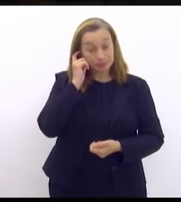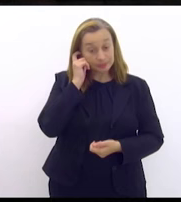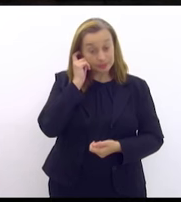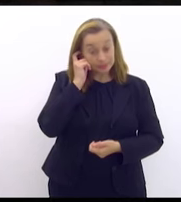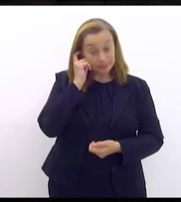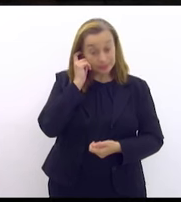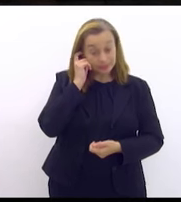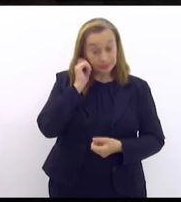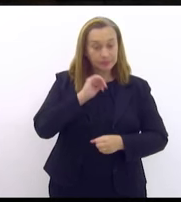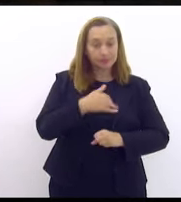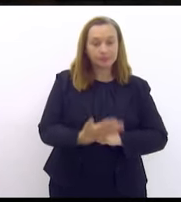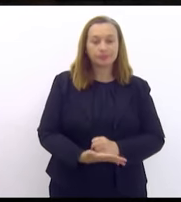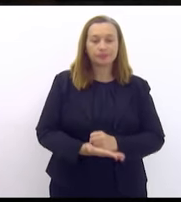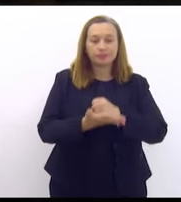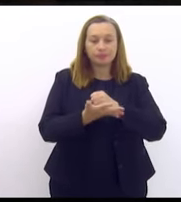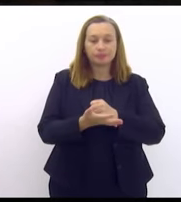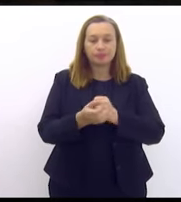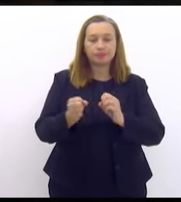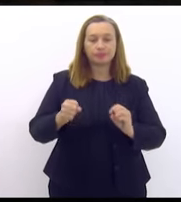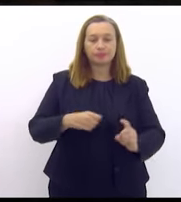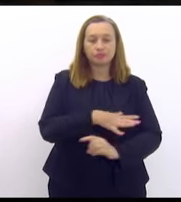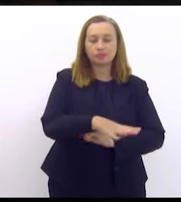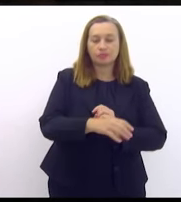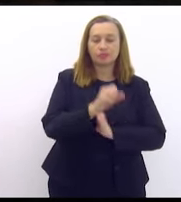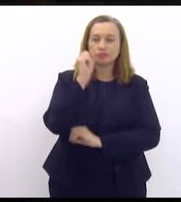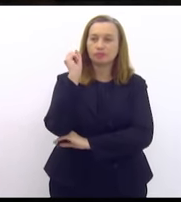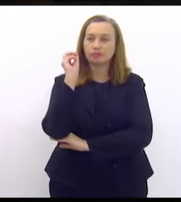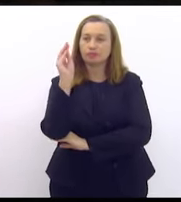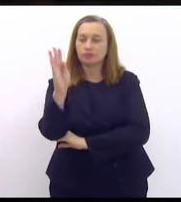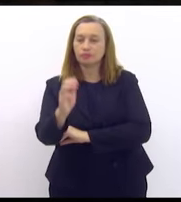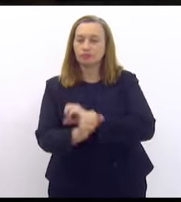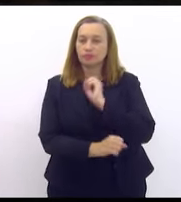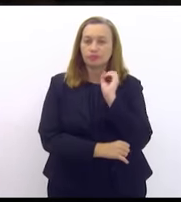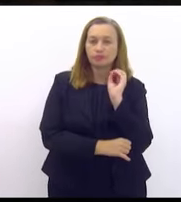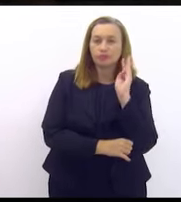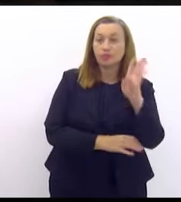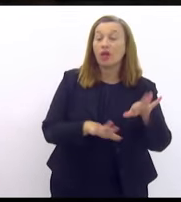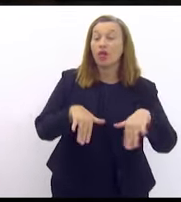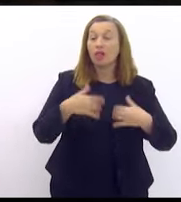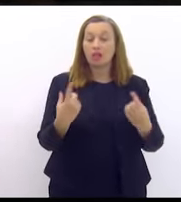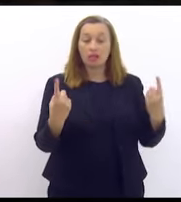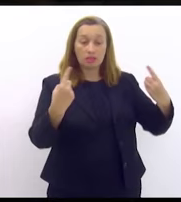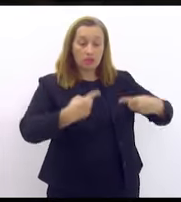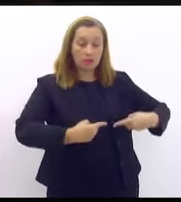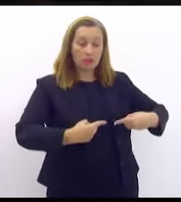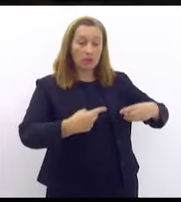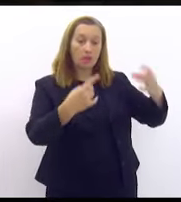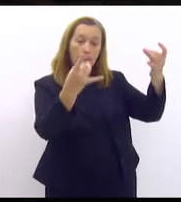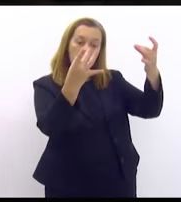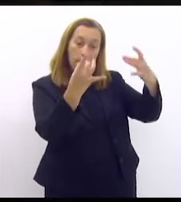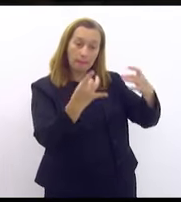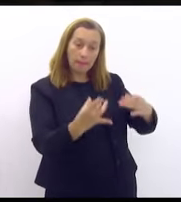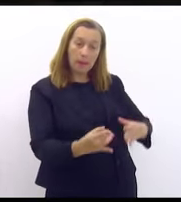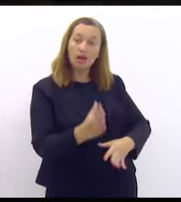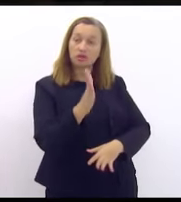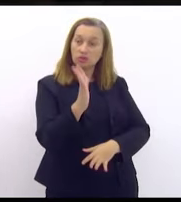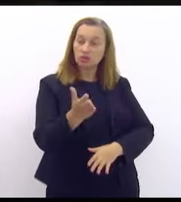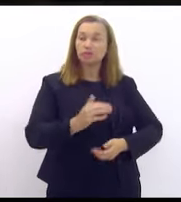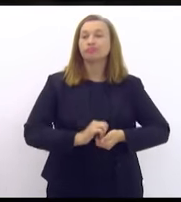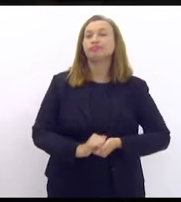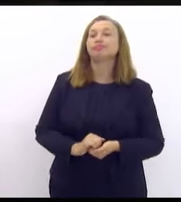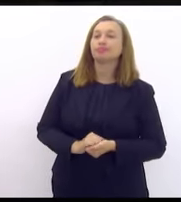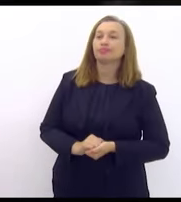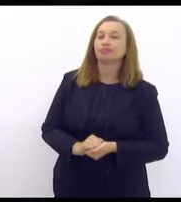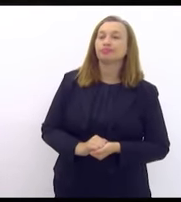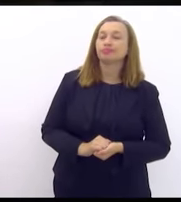a sustentabilidade socioambiental. Então, os desafios estão definidos, o desafio está definido,